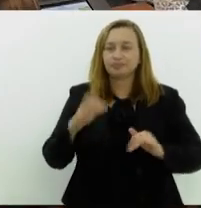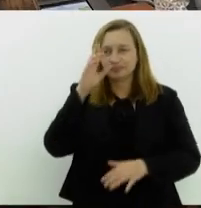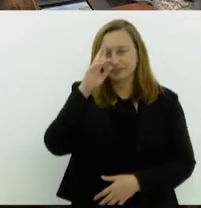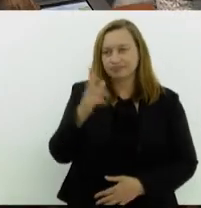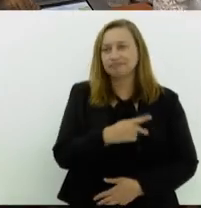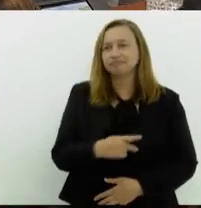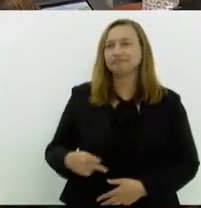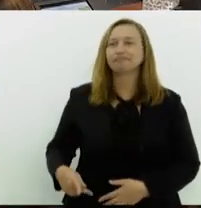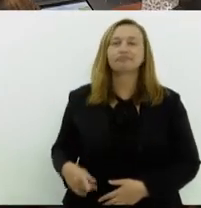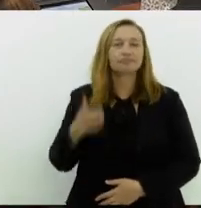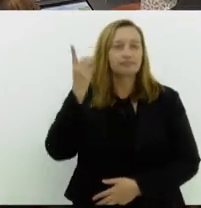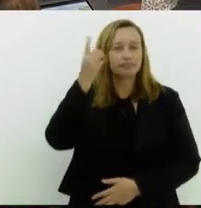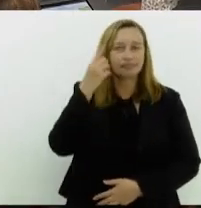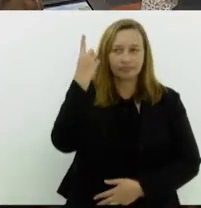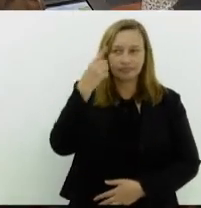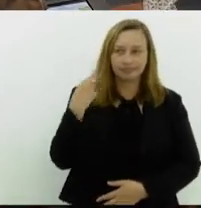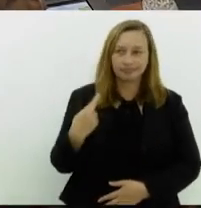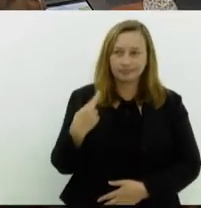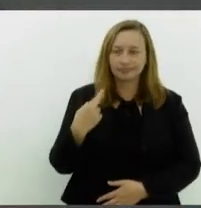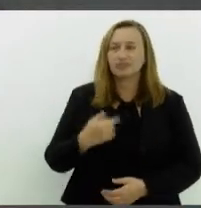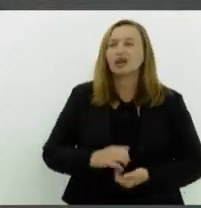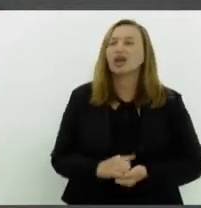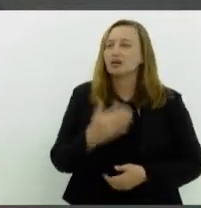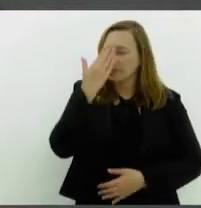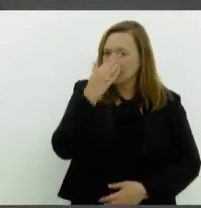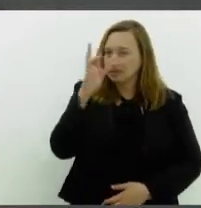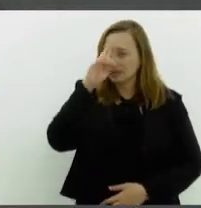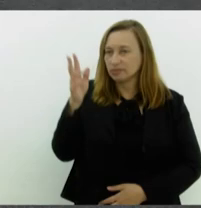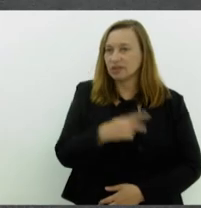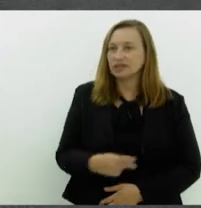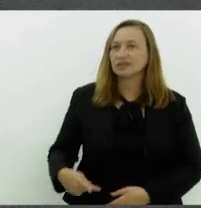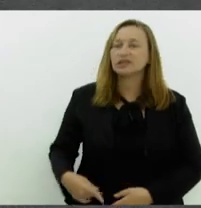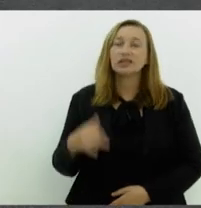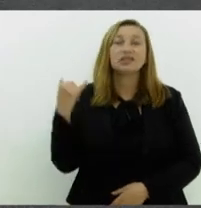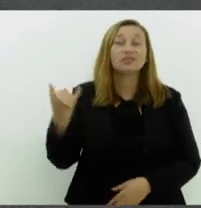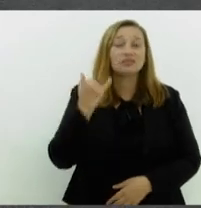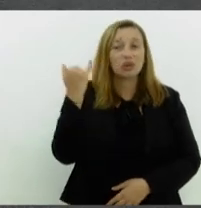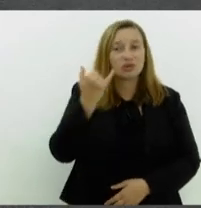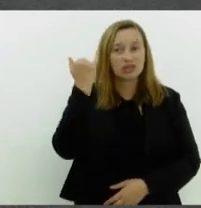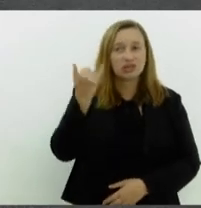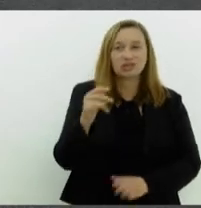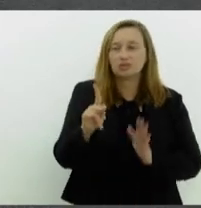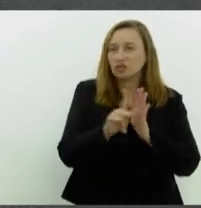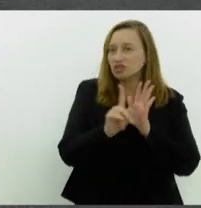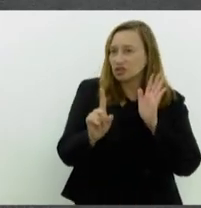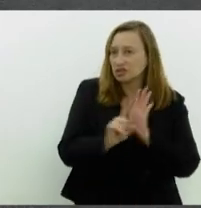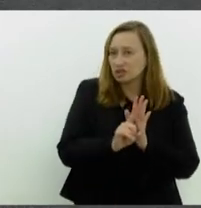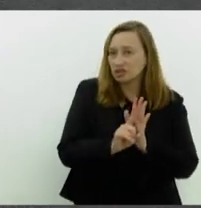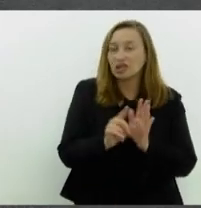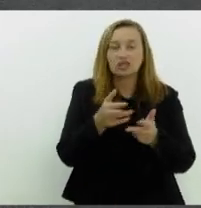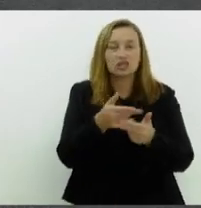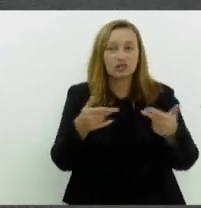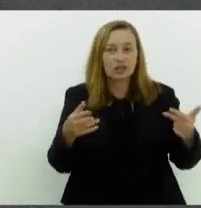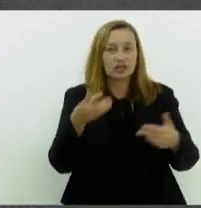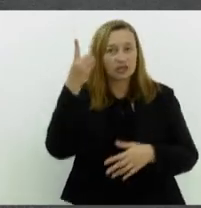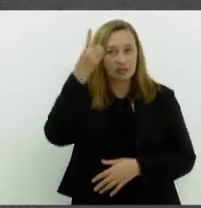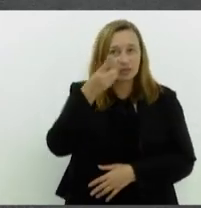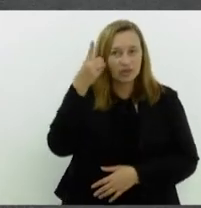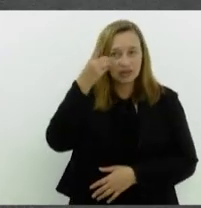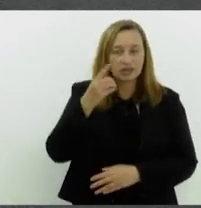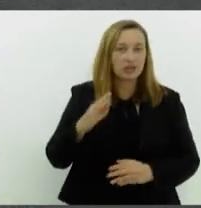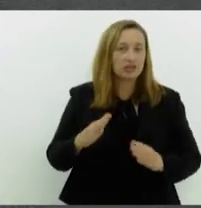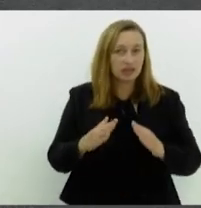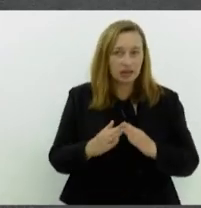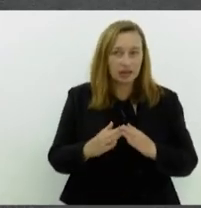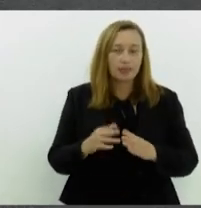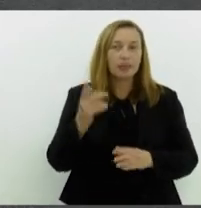Nossa nobre deputada Renata Souza. Obrigada, senhor presidente. Super importante o projeto de lei de vários deputados e deputadas aqui da